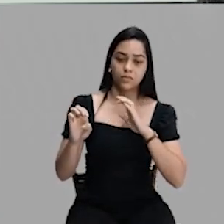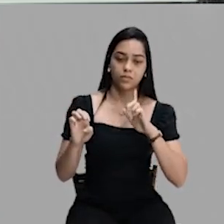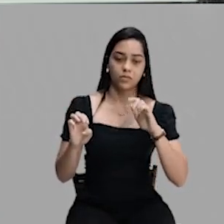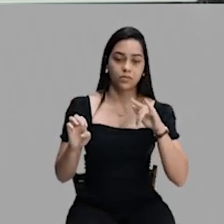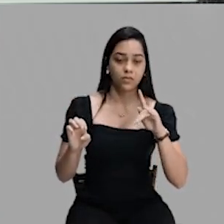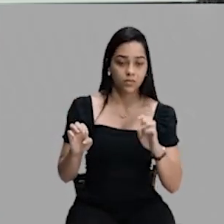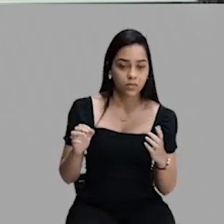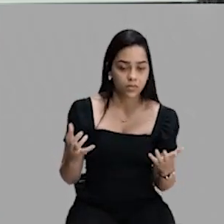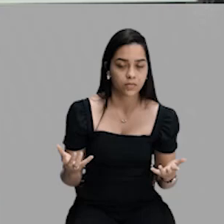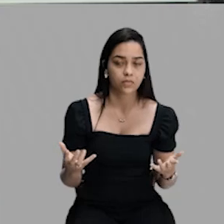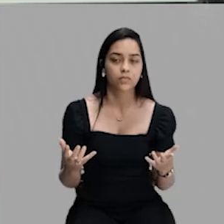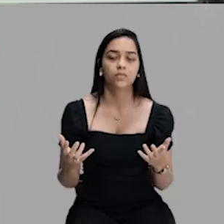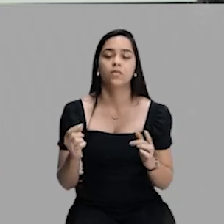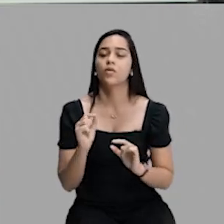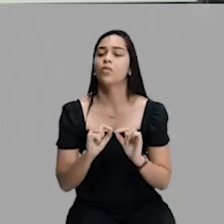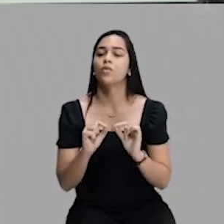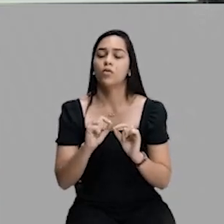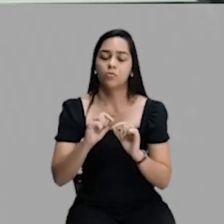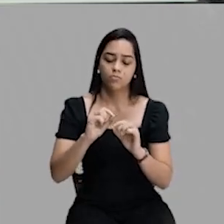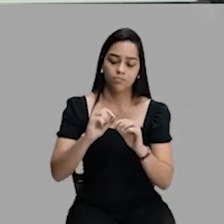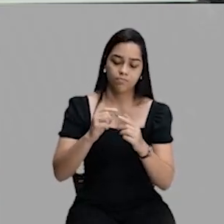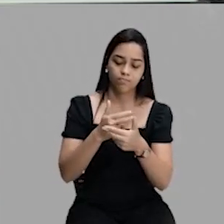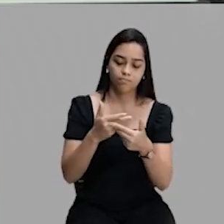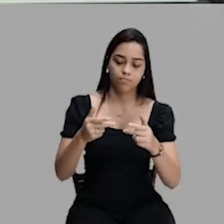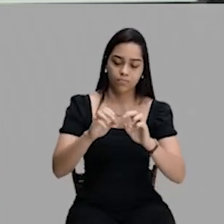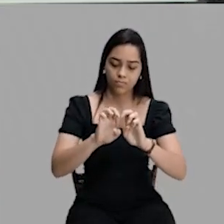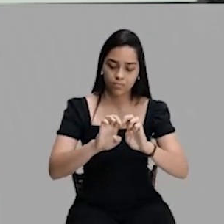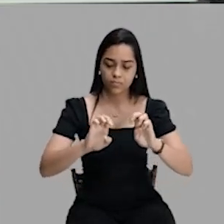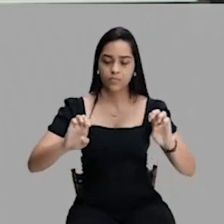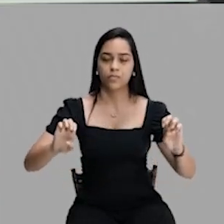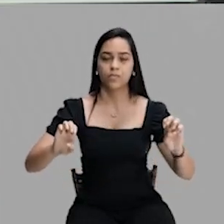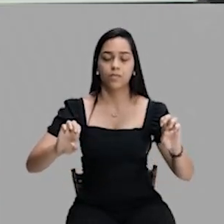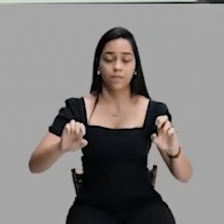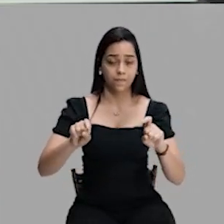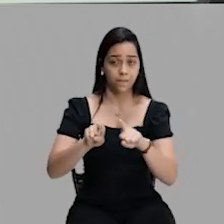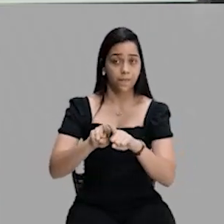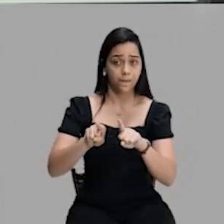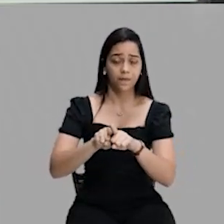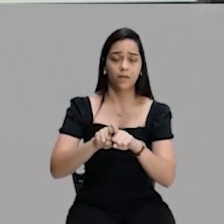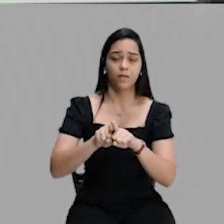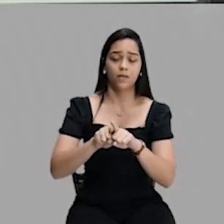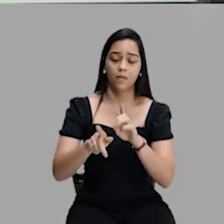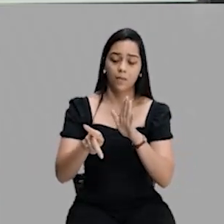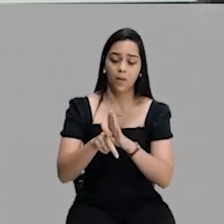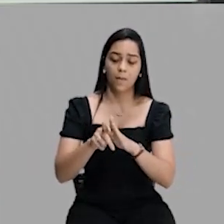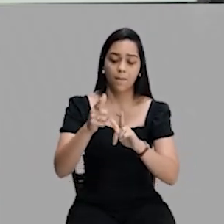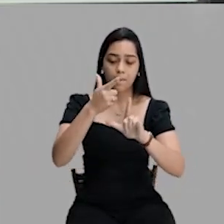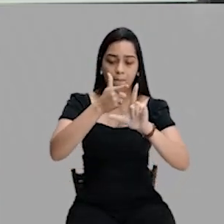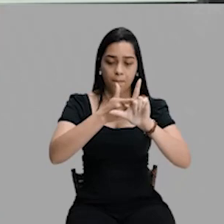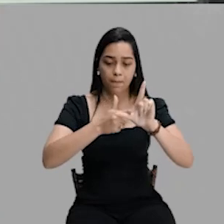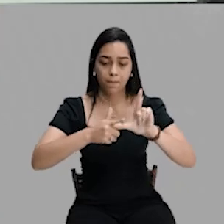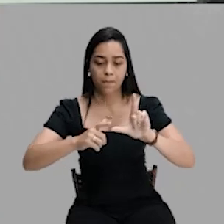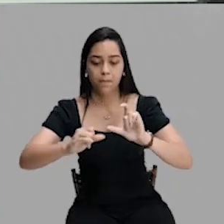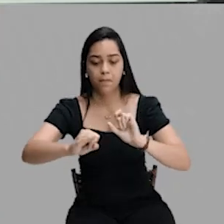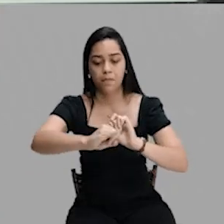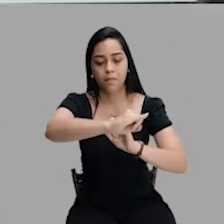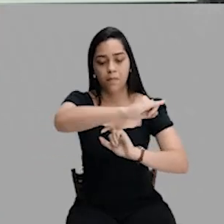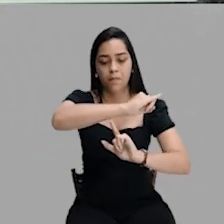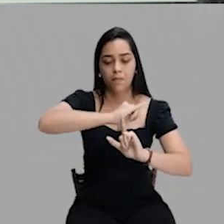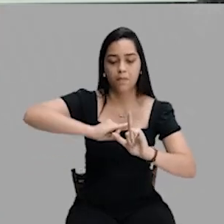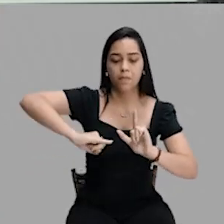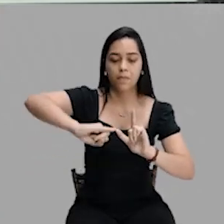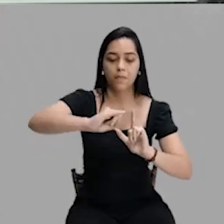elipse. Então, turma, as nossas equações, né, nossas equações da elipse, quando